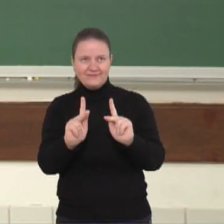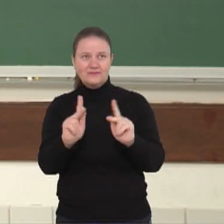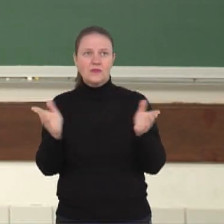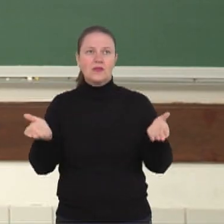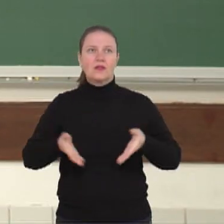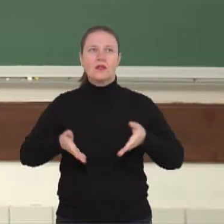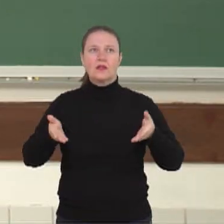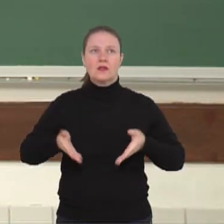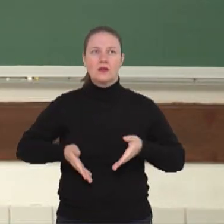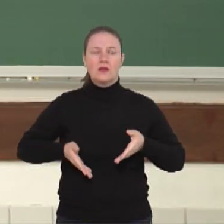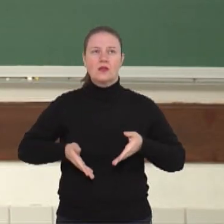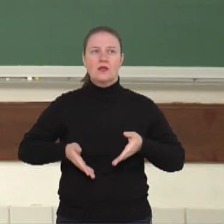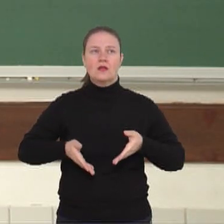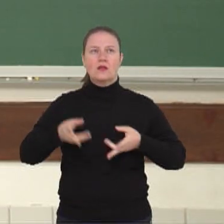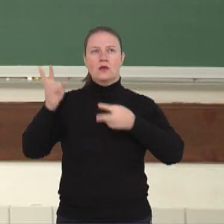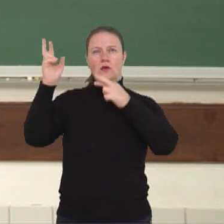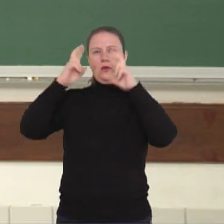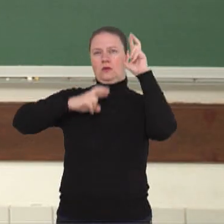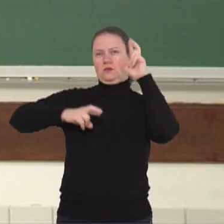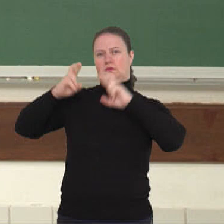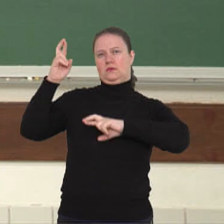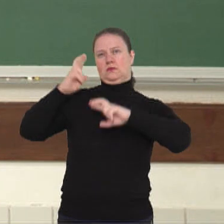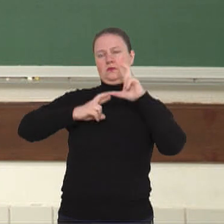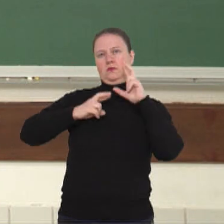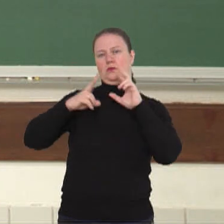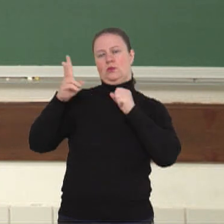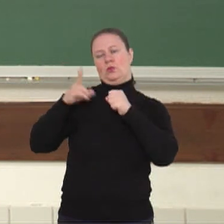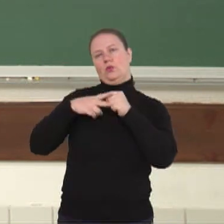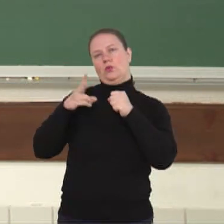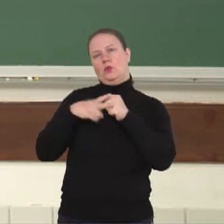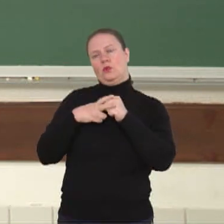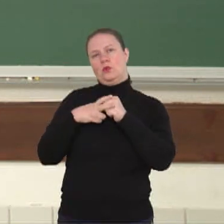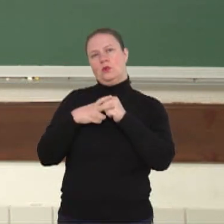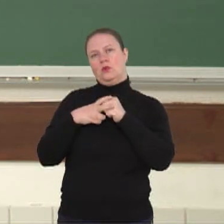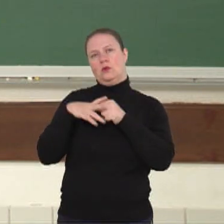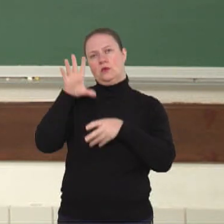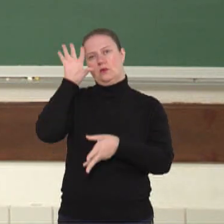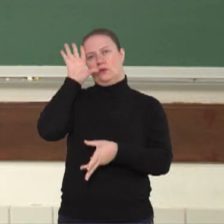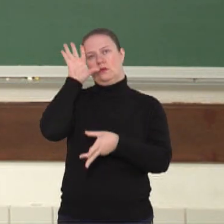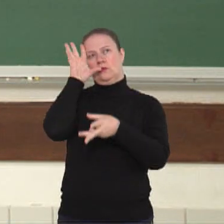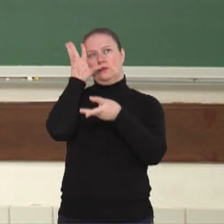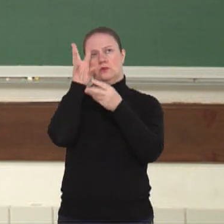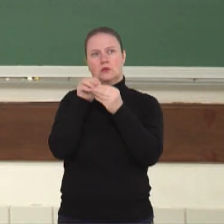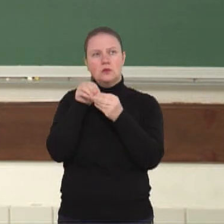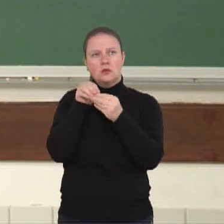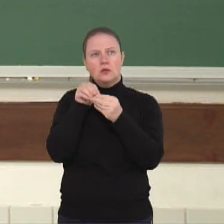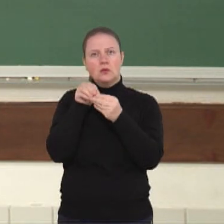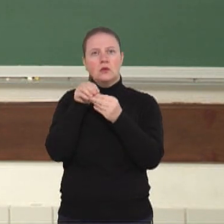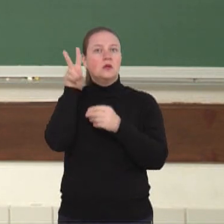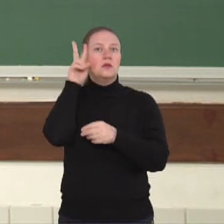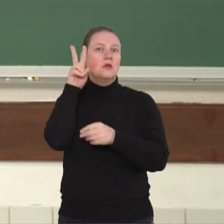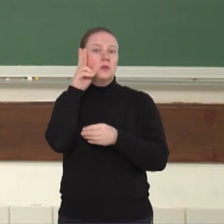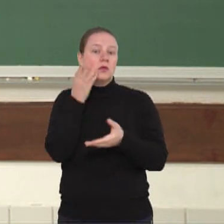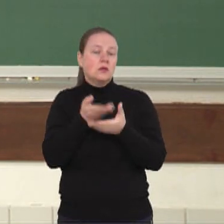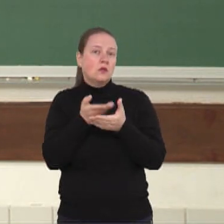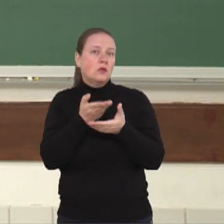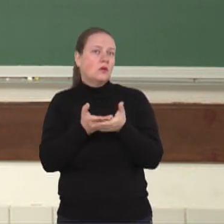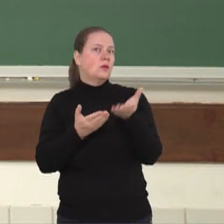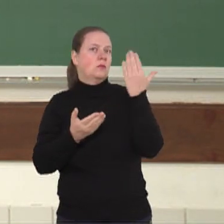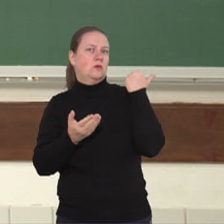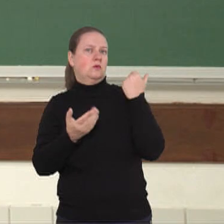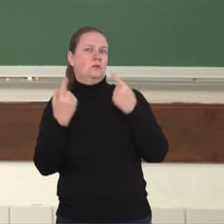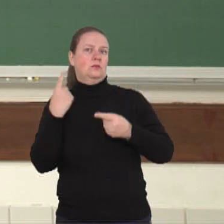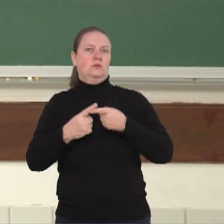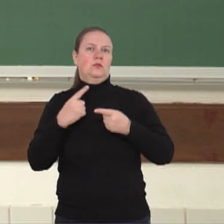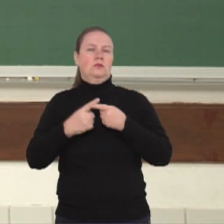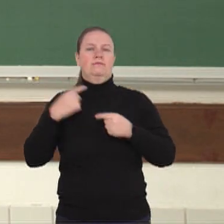Agora vamos para uma análise de transitividade verbal, que eu estou retomando aqui de novo, né, outras aulas, porque vai ser